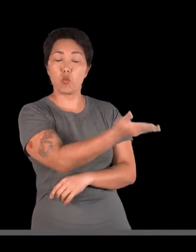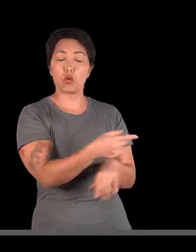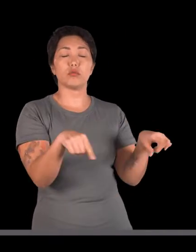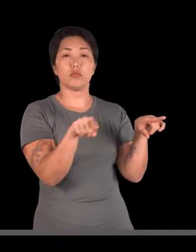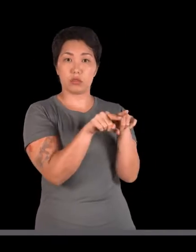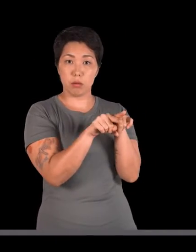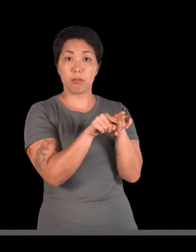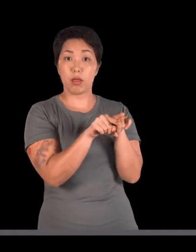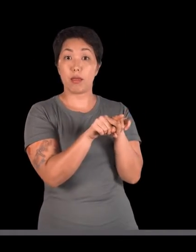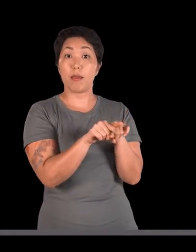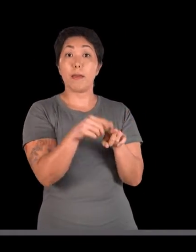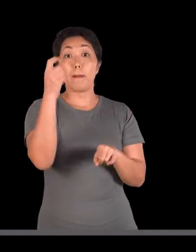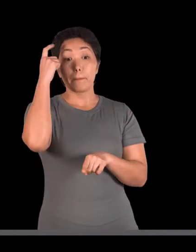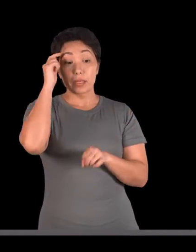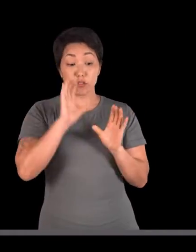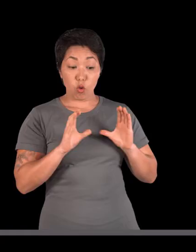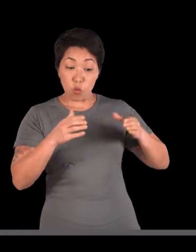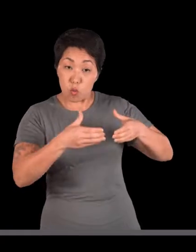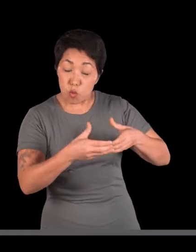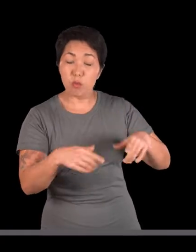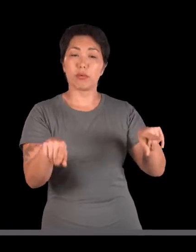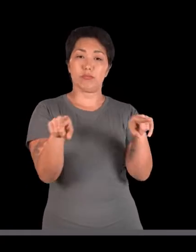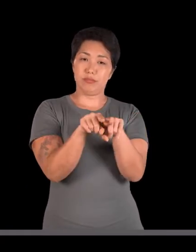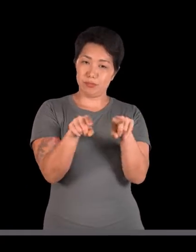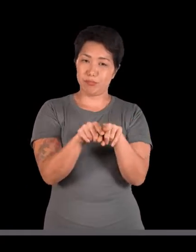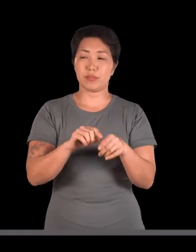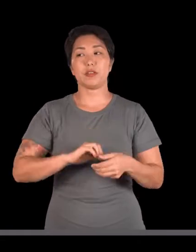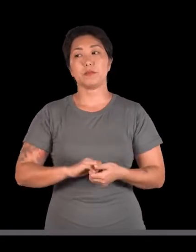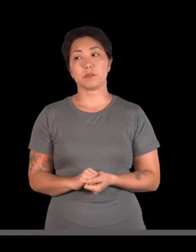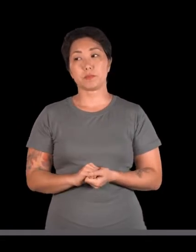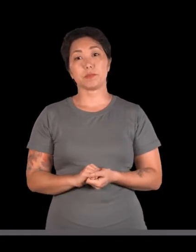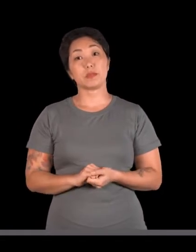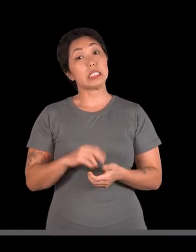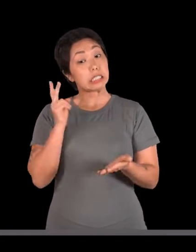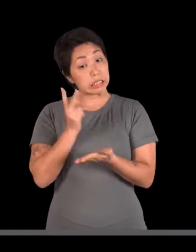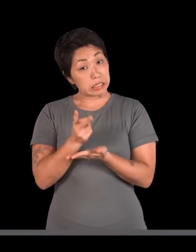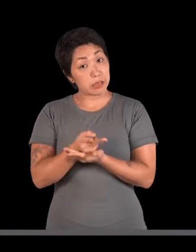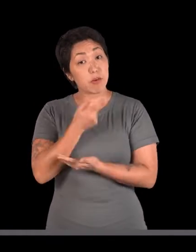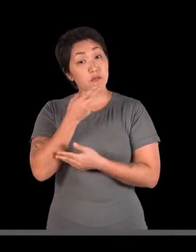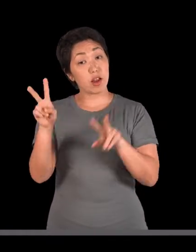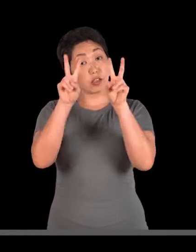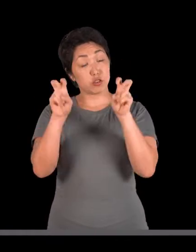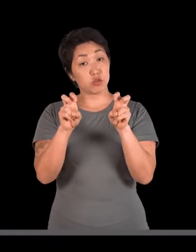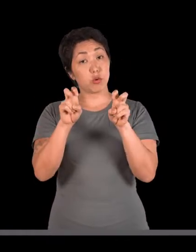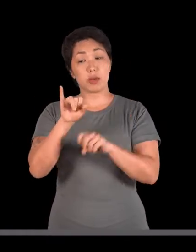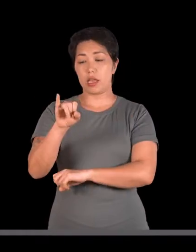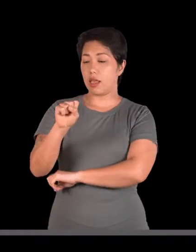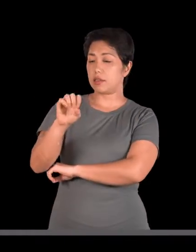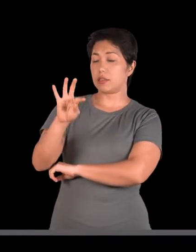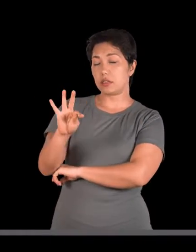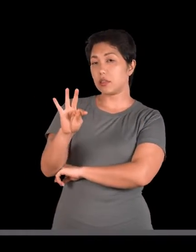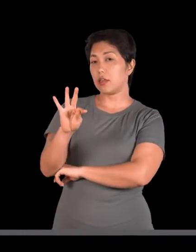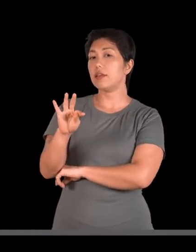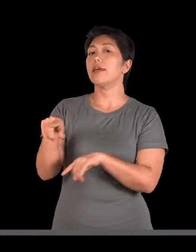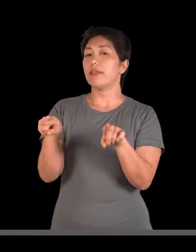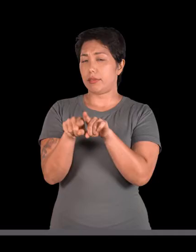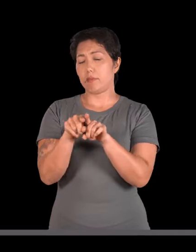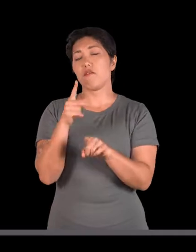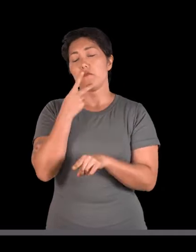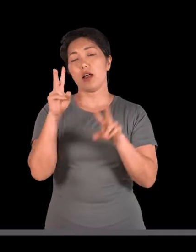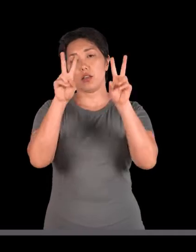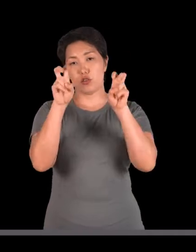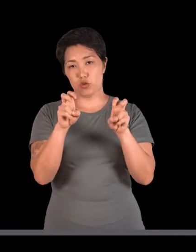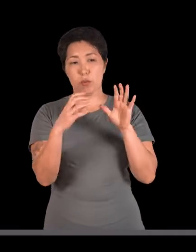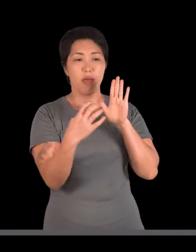gente precisa pensar no coletivo também. E sempre que a gente fala das ISTs, a gente sempre fala também da